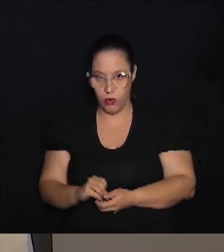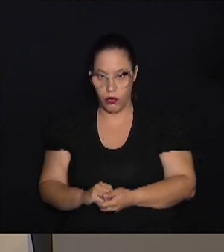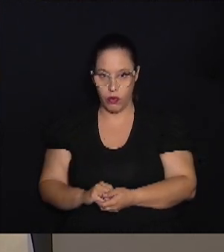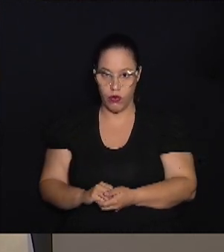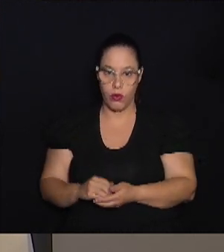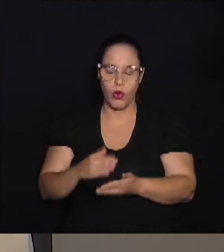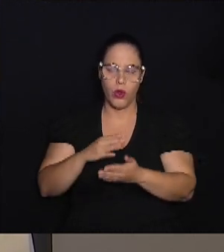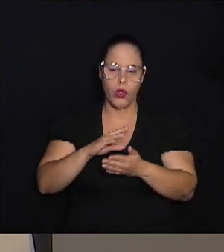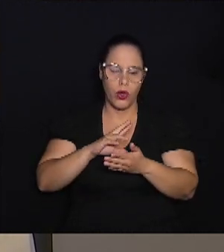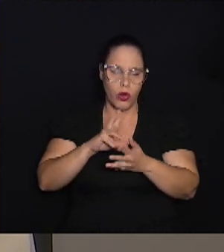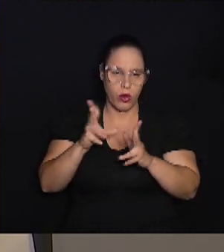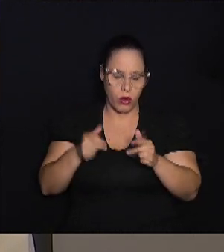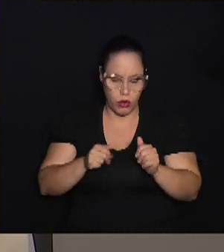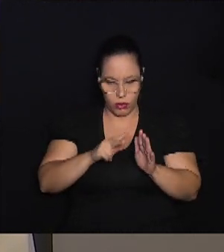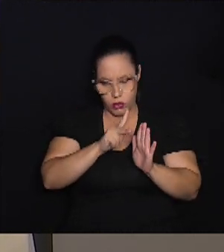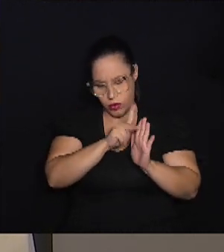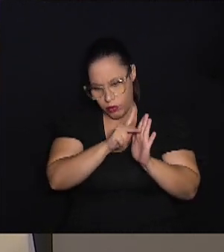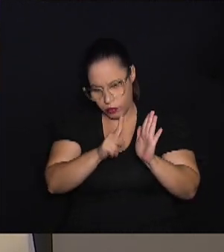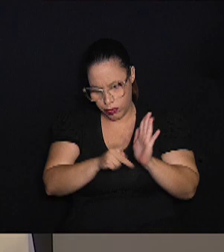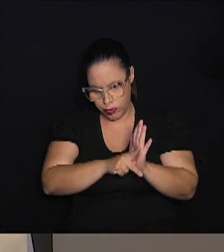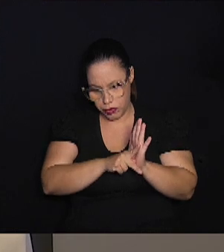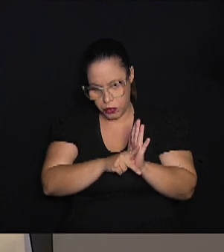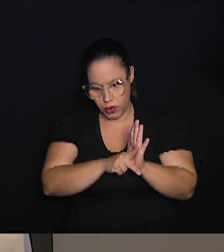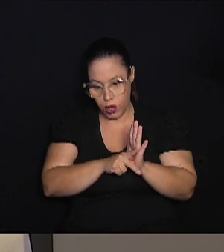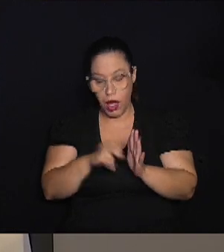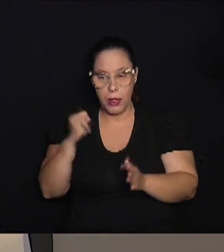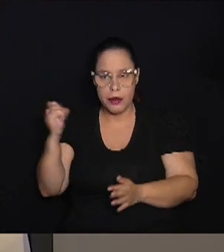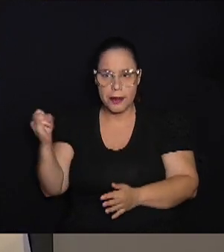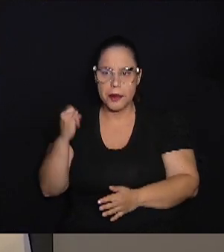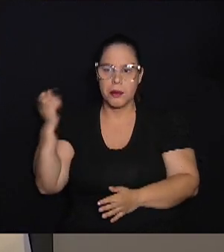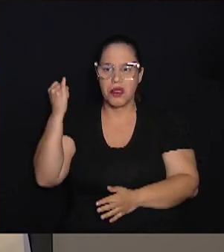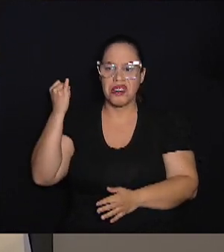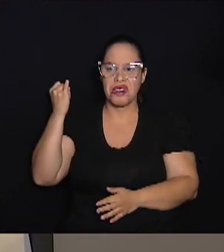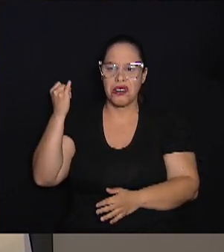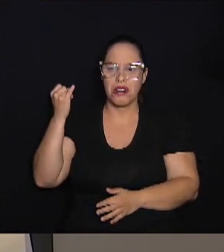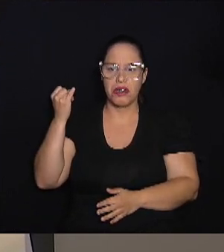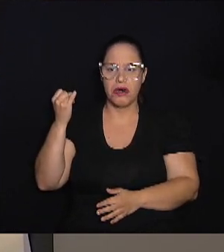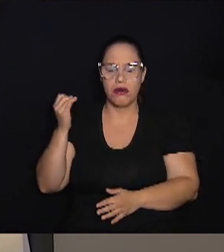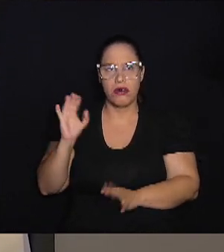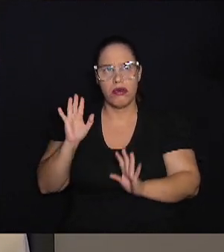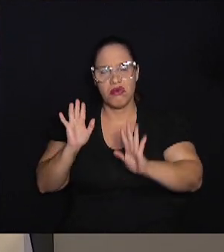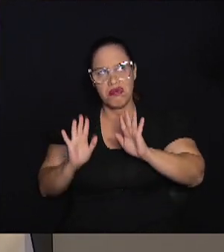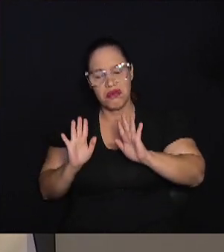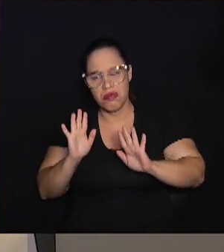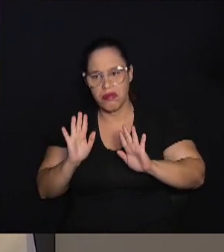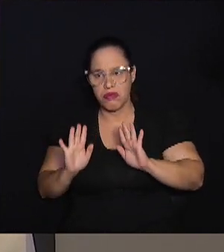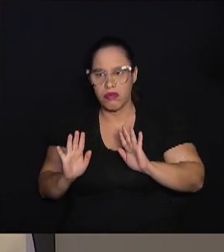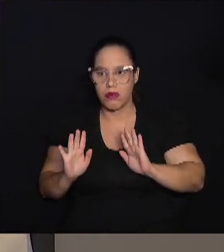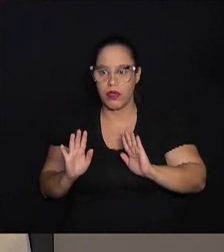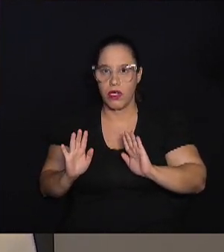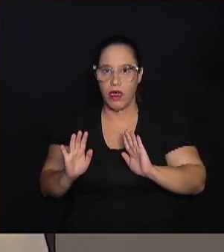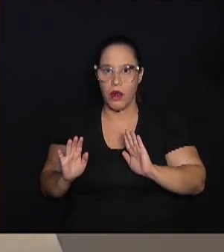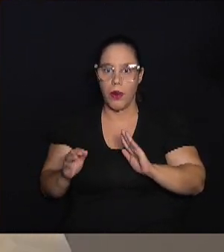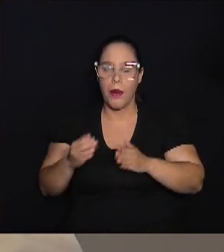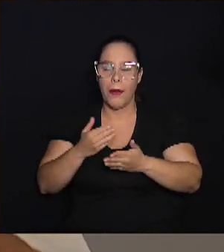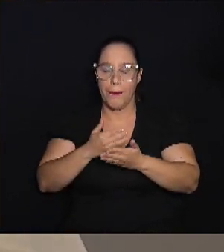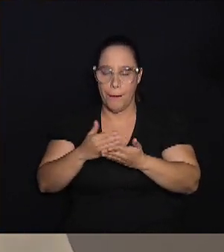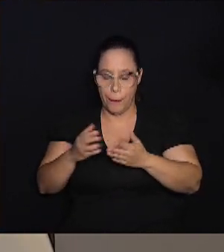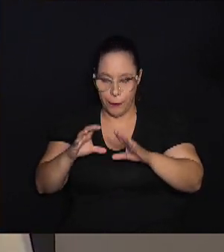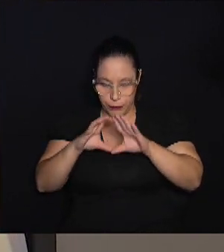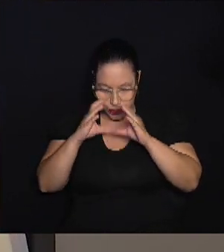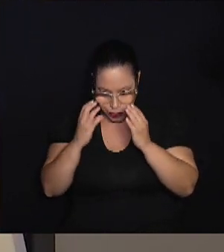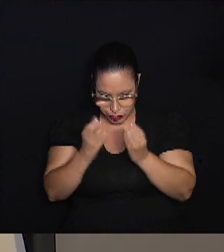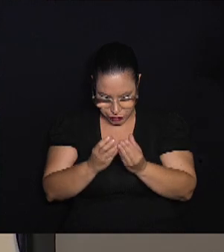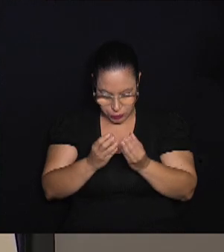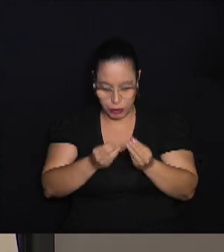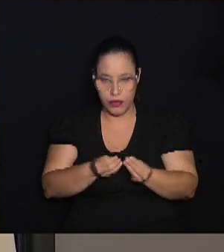os projetos, sejam eles relevantes ou não, nós passa por essa comissão, a gente dá destino